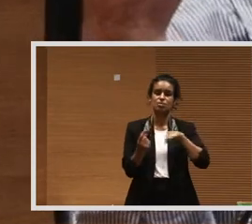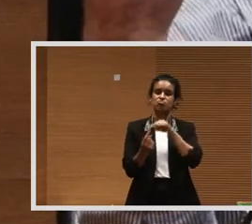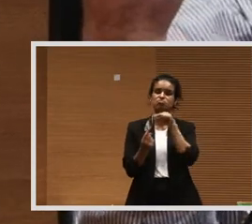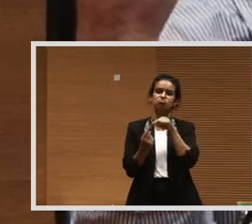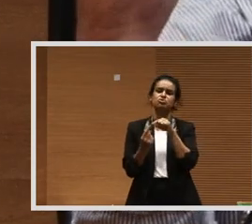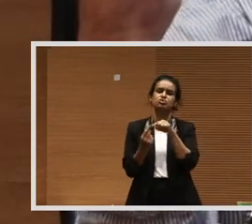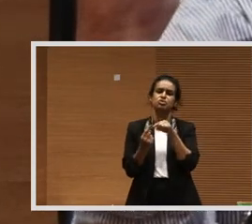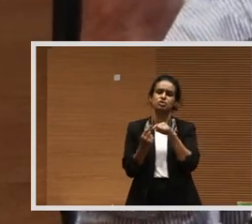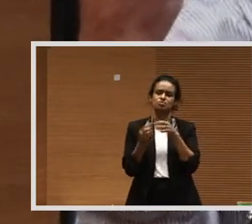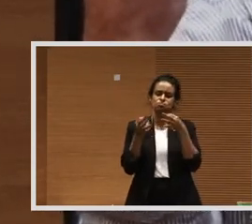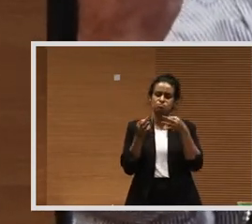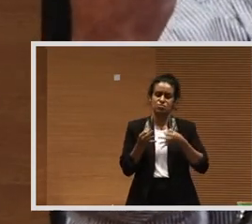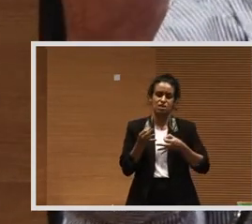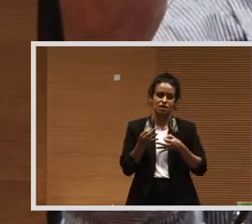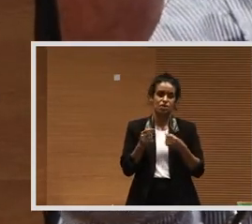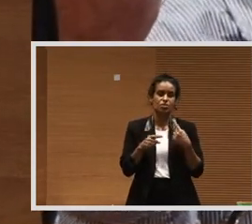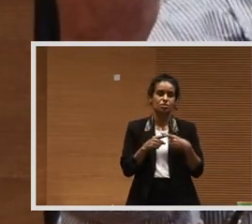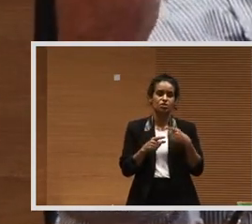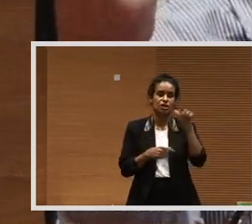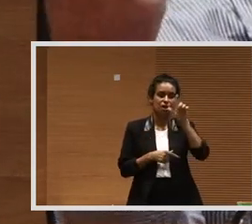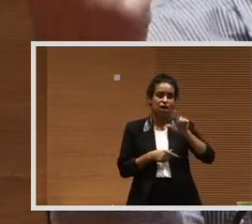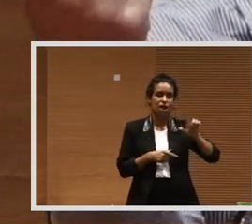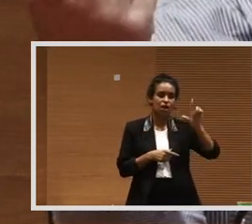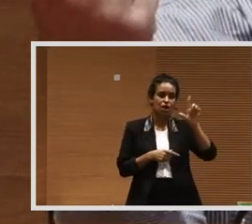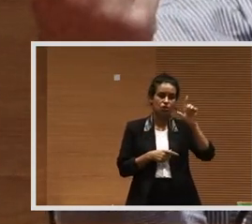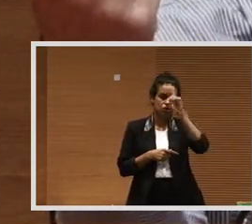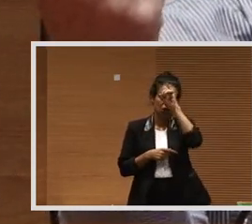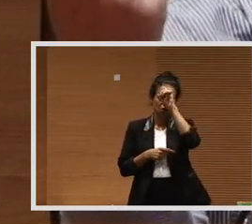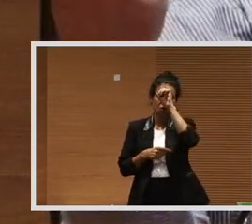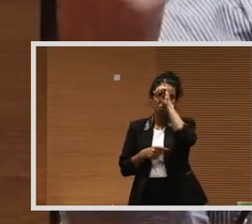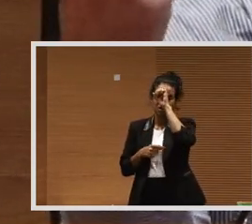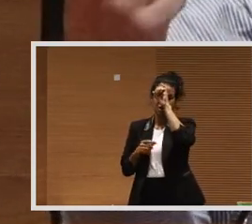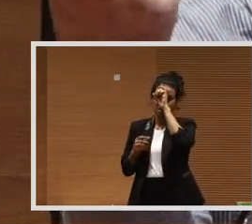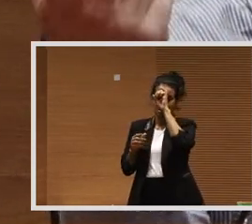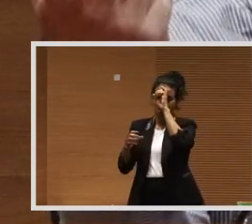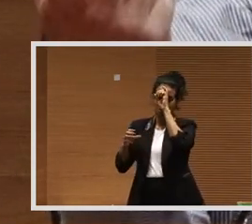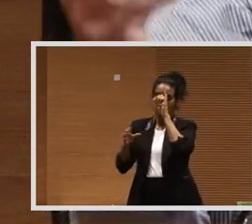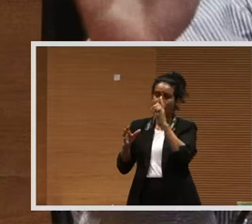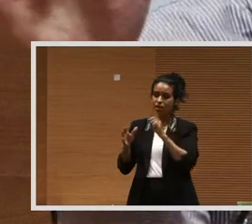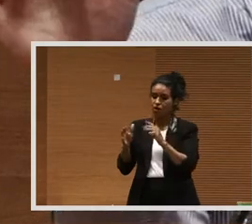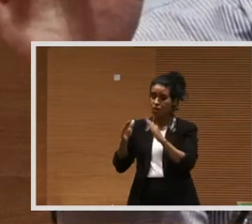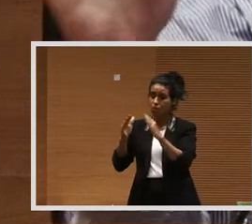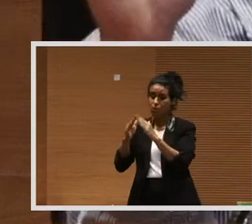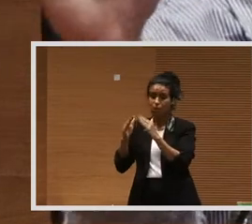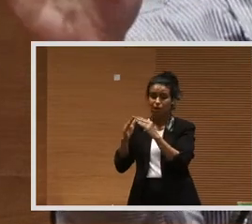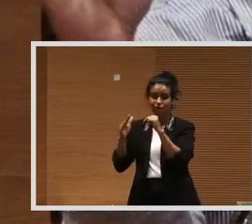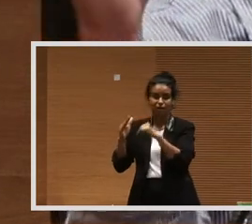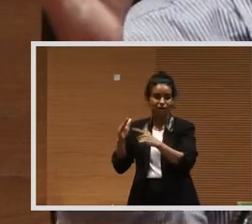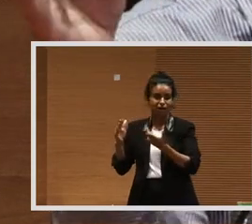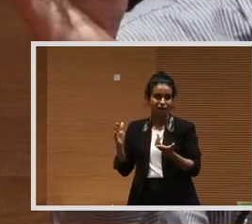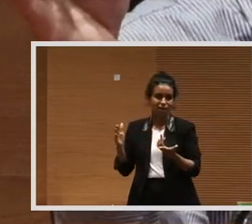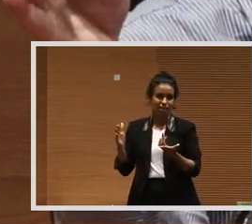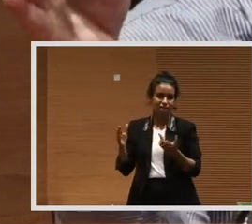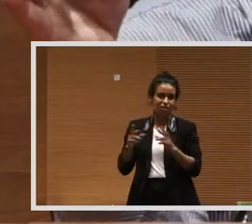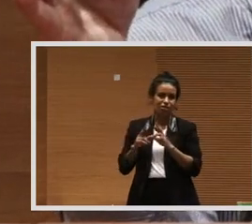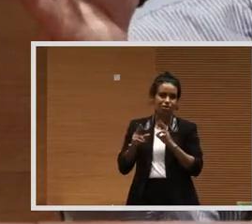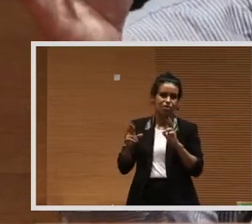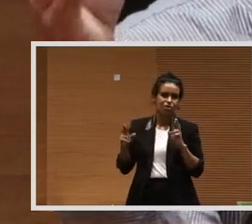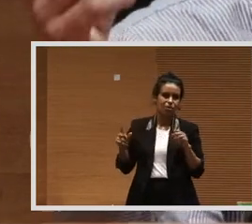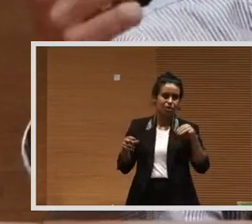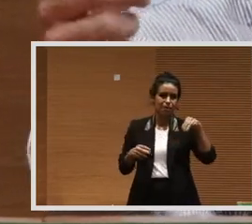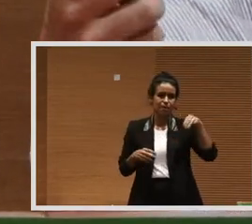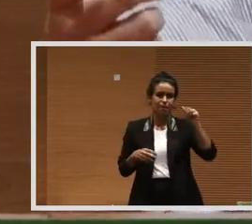é... Ele fala que a lógica manicomial não tem a ver com os hospitais, mas a lógica sintomática. Eu acho que o Fernando Tenório é extremamente feliz